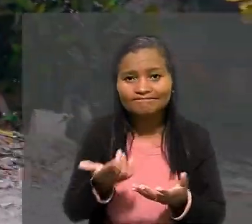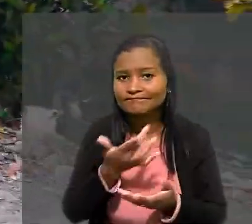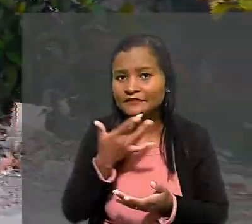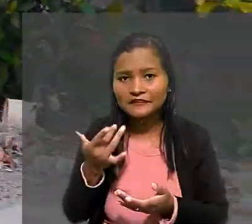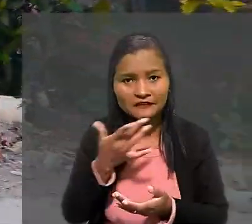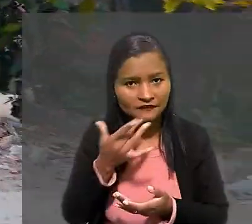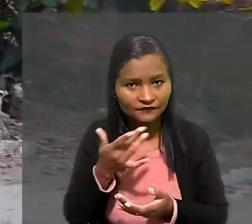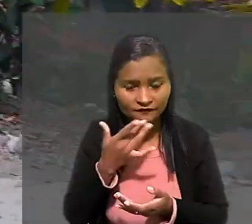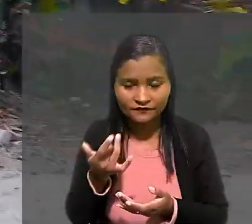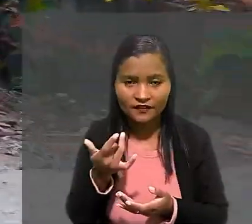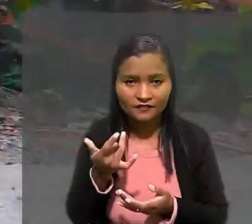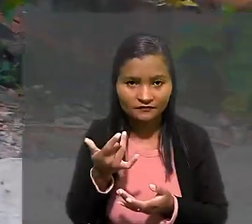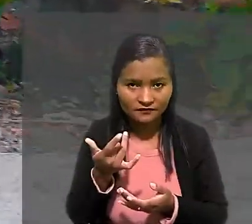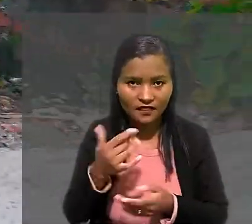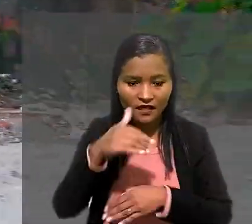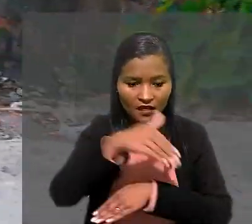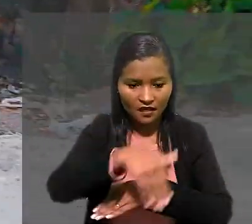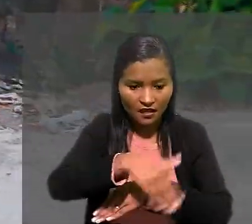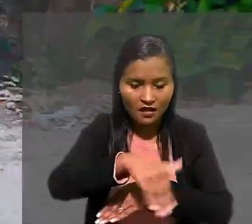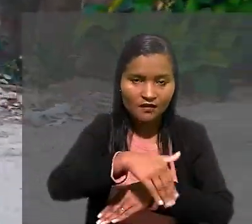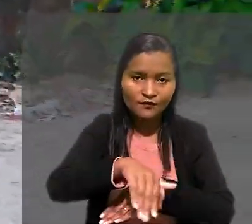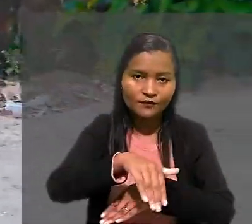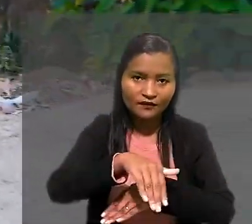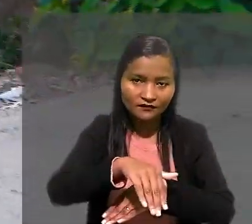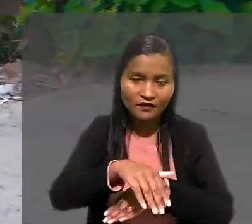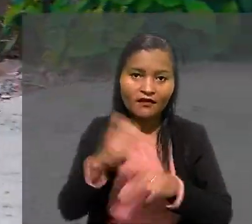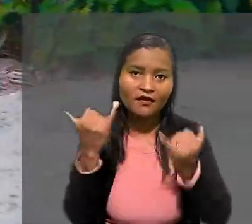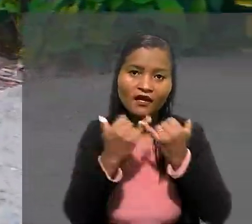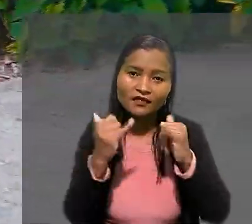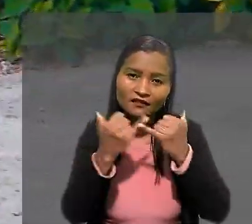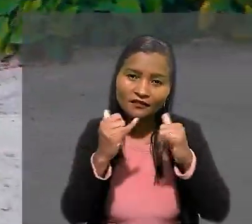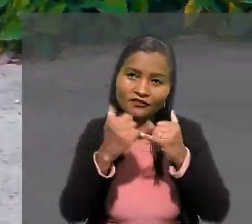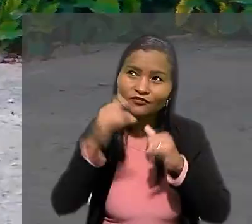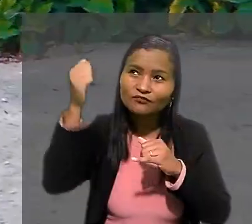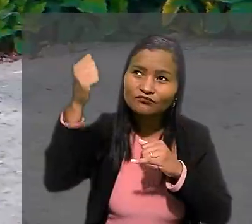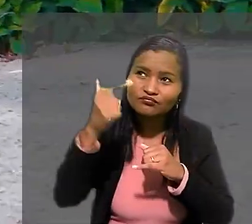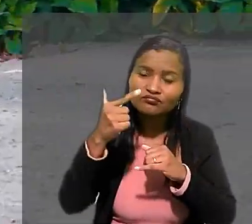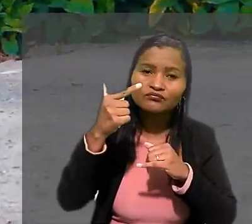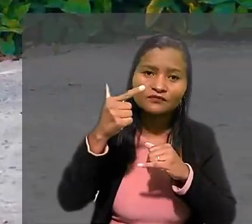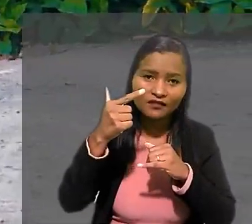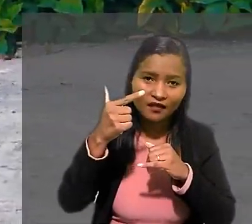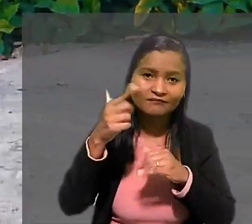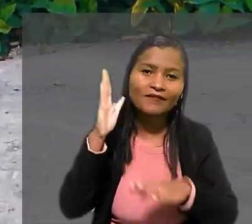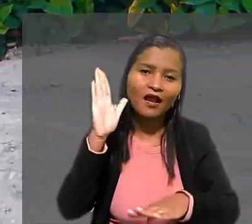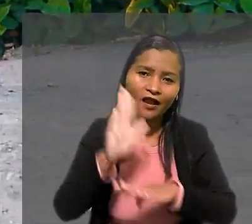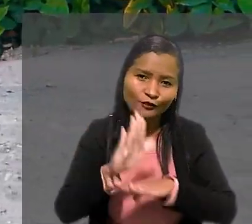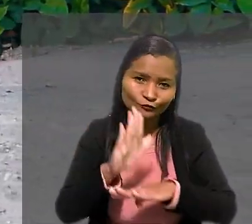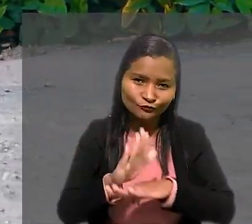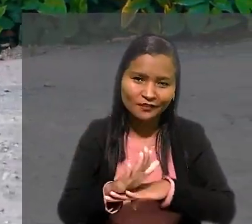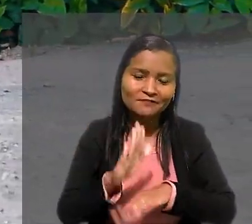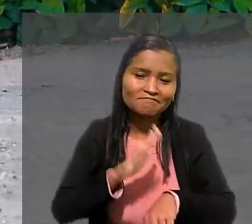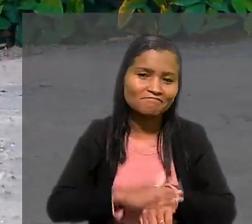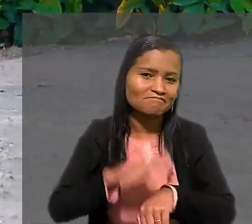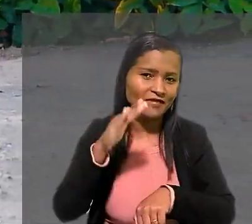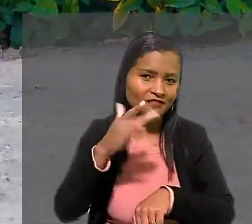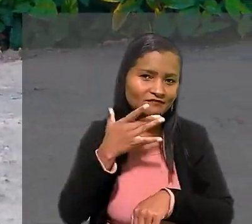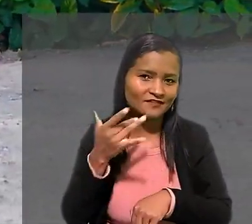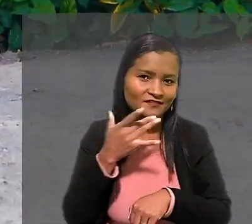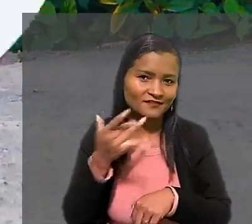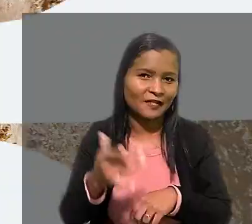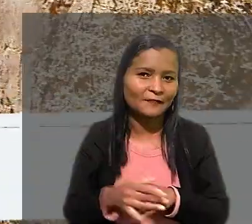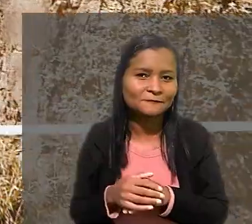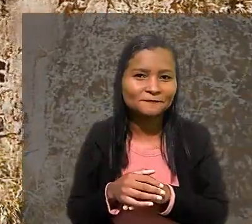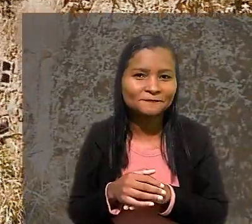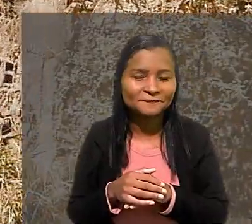não é fácil a estrutura aqui das ruas. E a energia solar veio para ajudar ainda mais a facilitar nossas